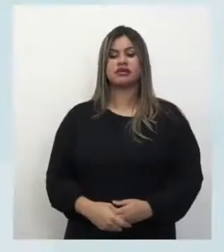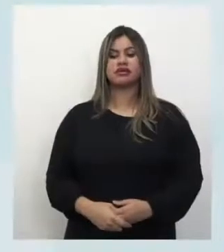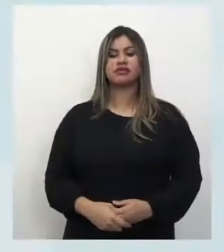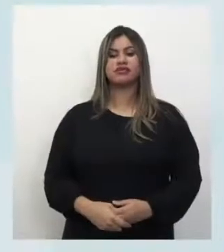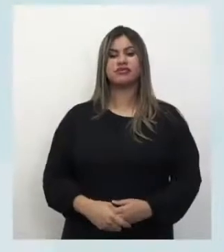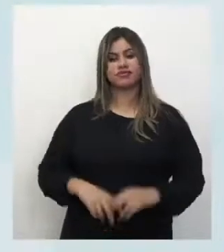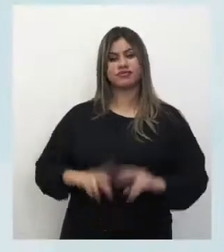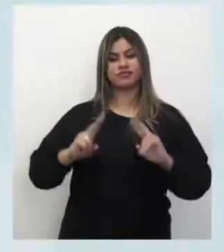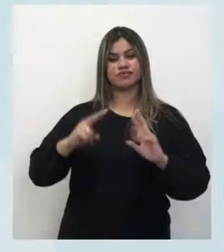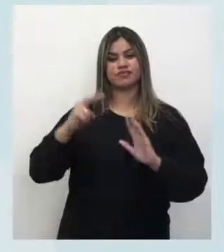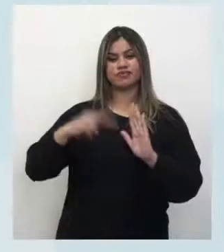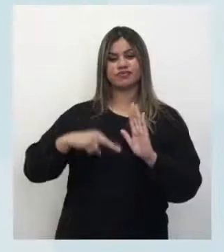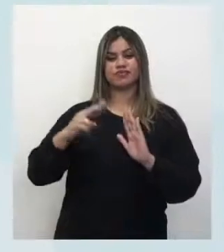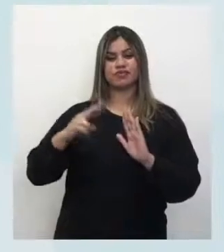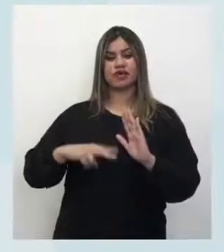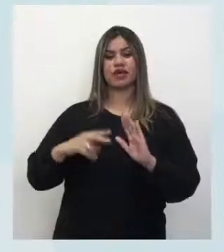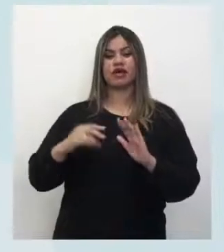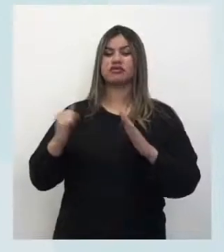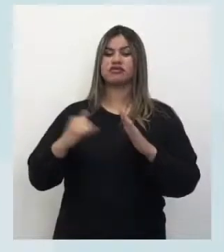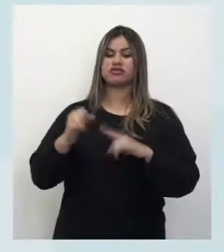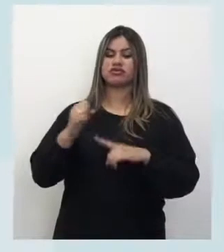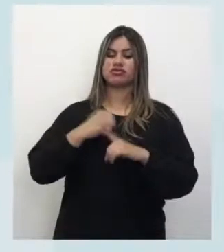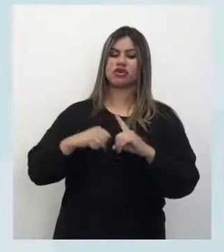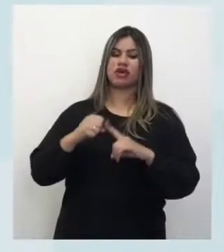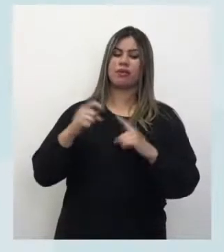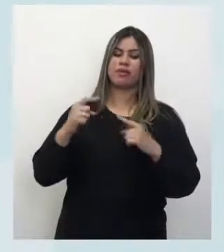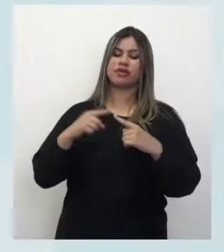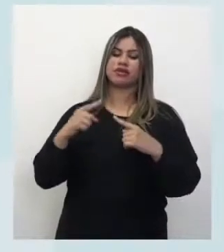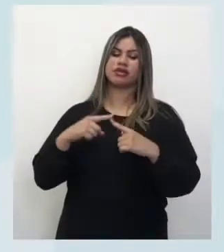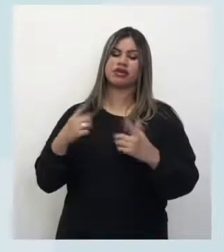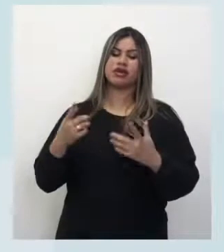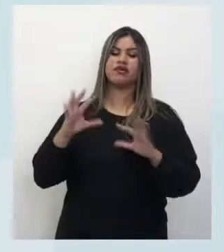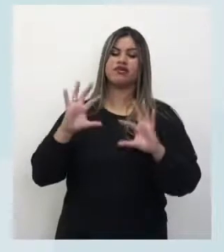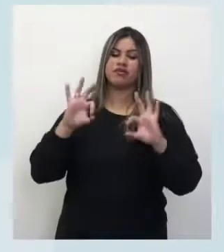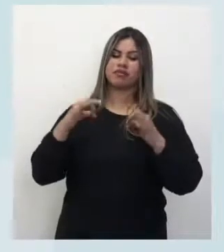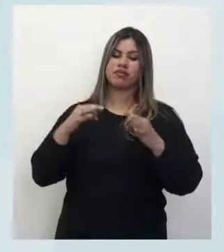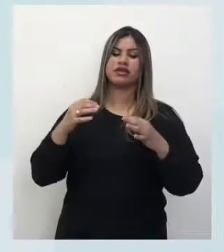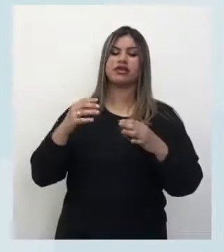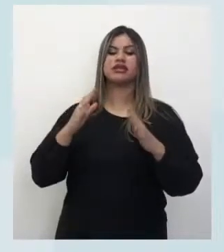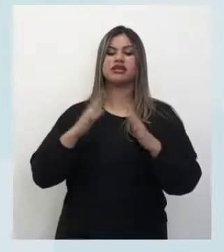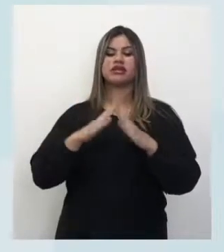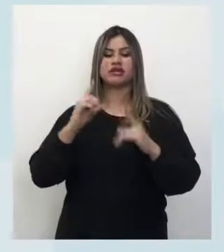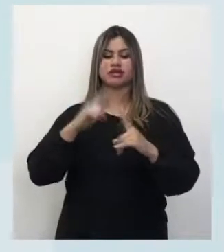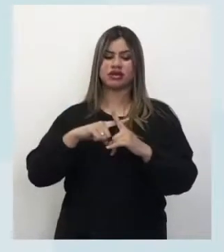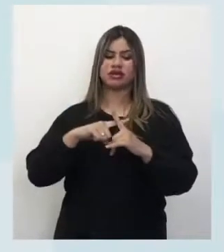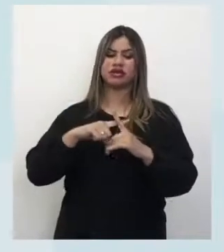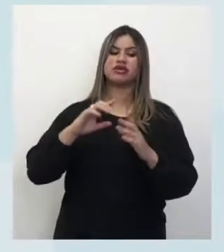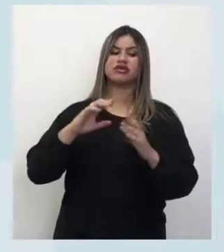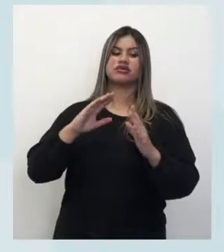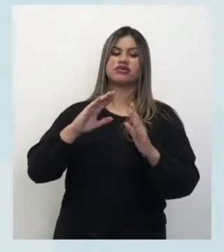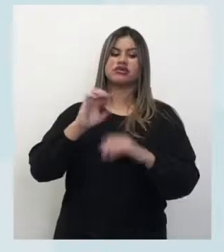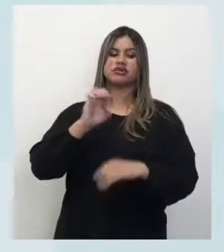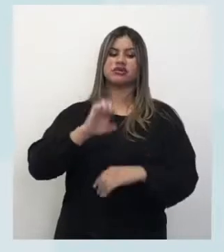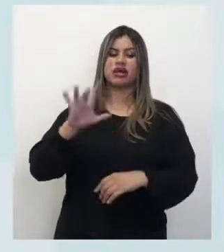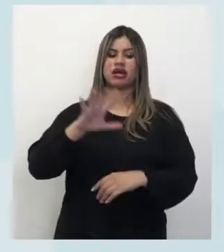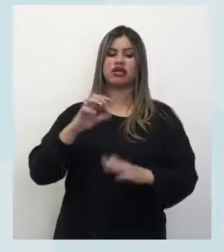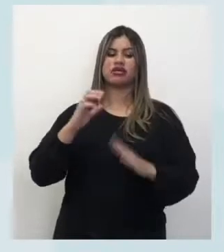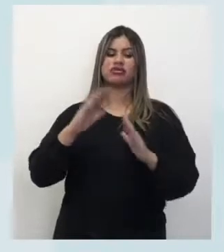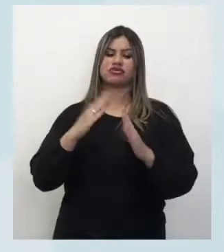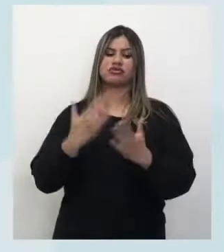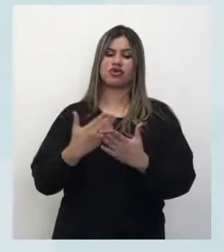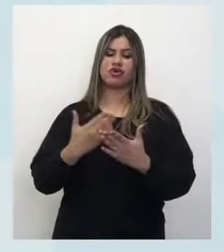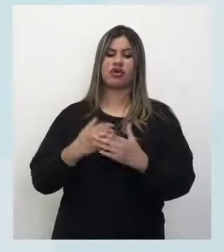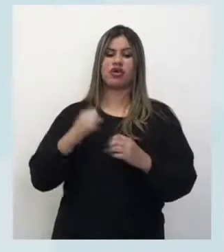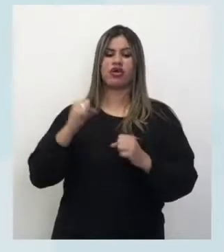leitura, as instituições sociais, como a família, a igreja, o Estado, as escolas, as fábricas, o quartel